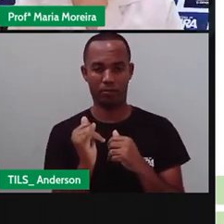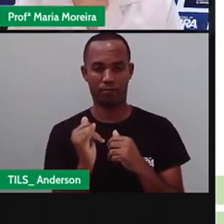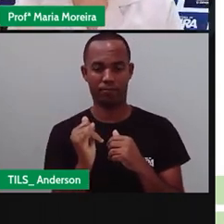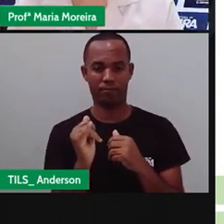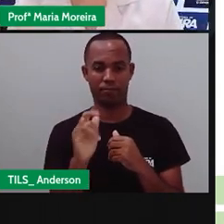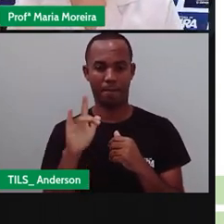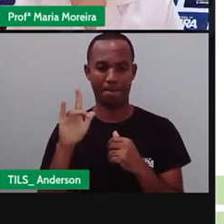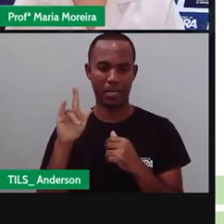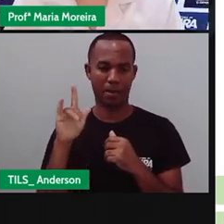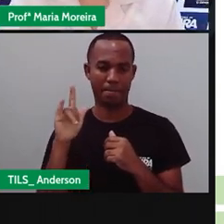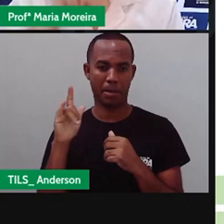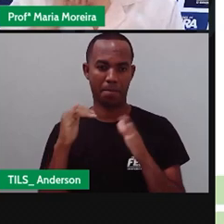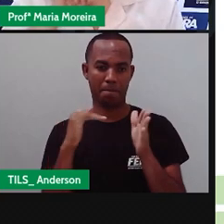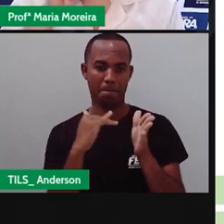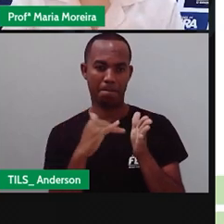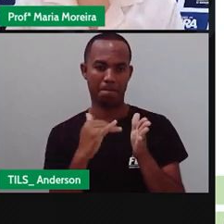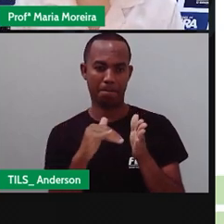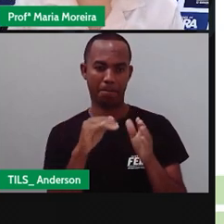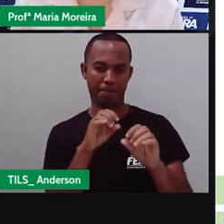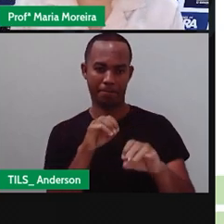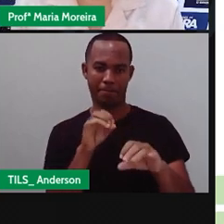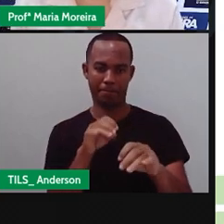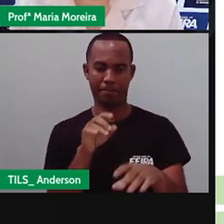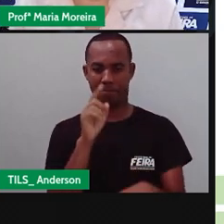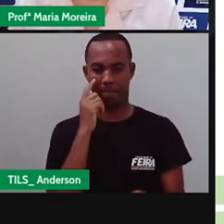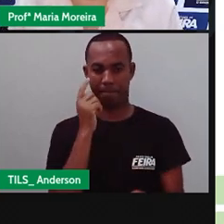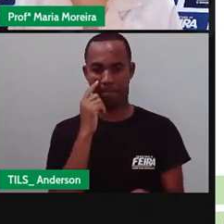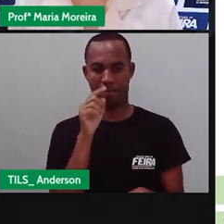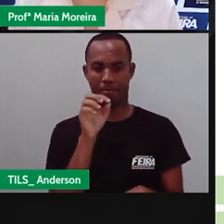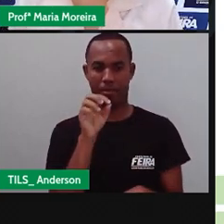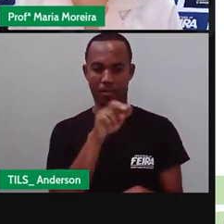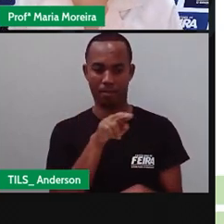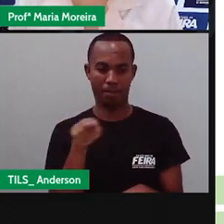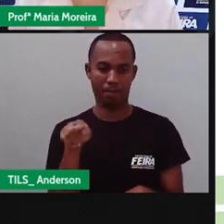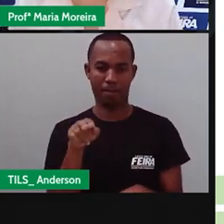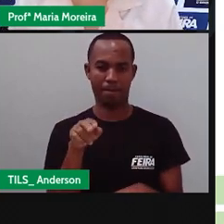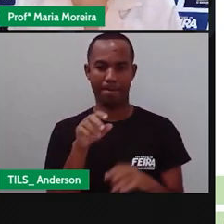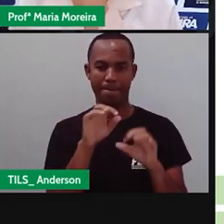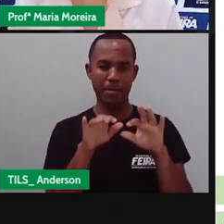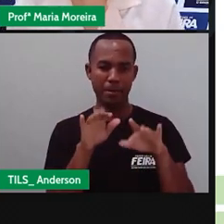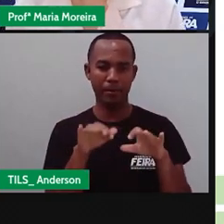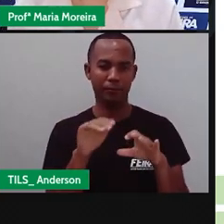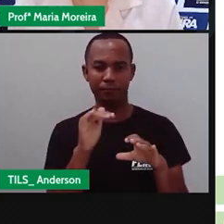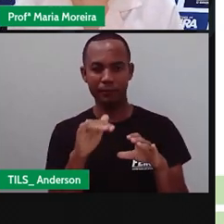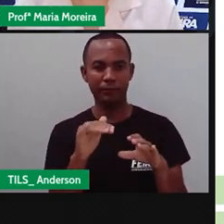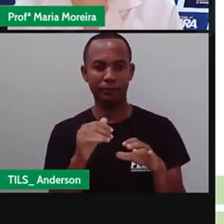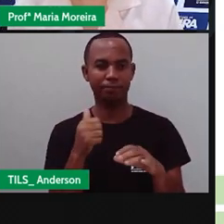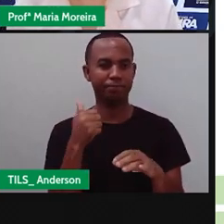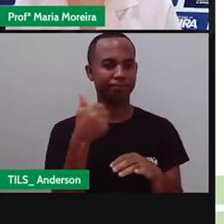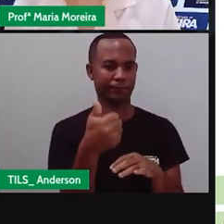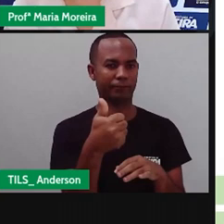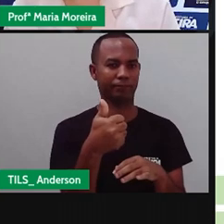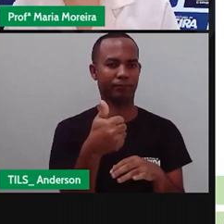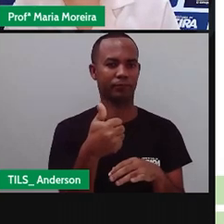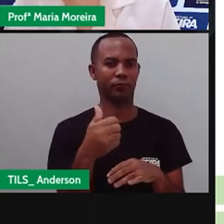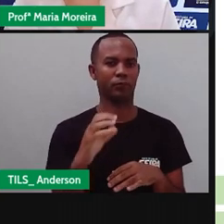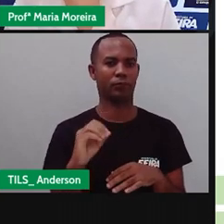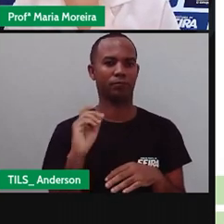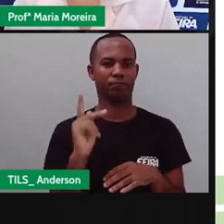aqui embaixo, tá? De se inscrever no canal da Seduc, dá essa moralzinha aí pra gente e deixa aquele